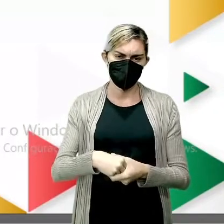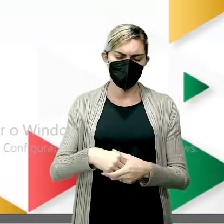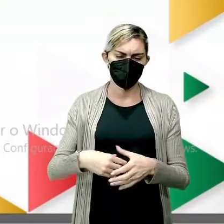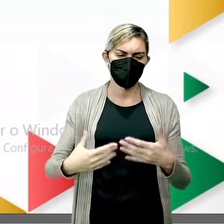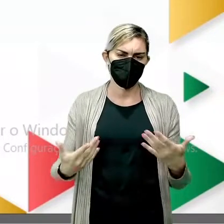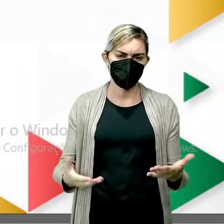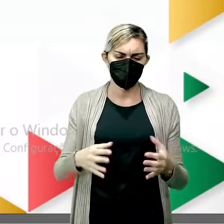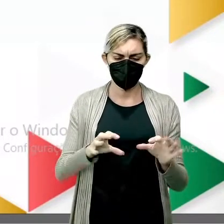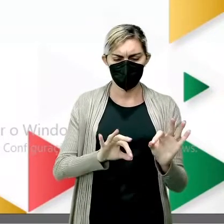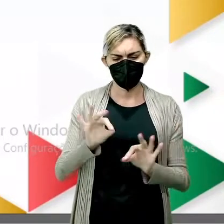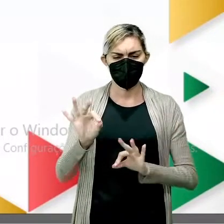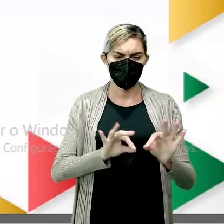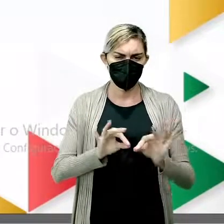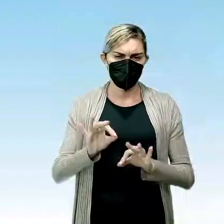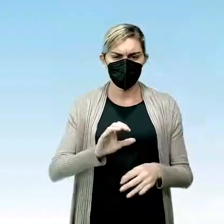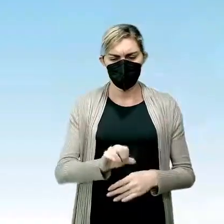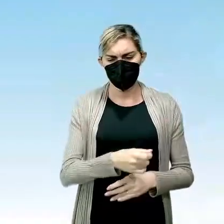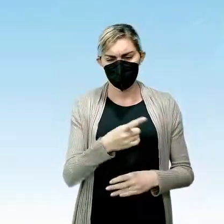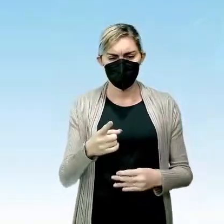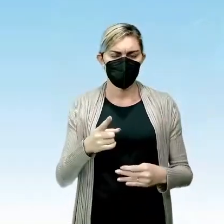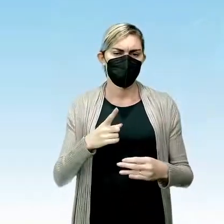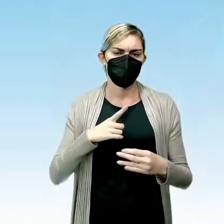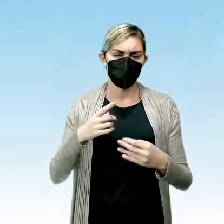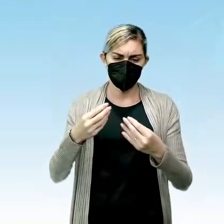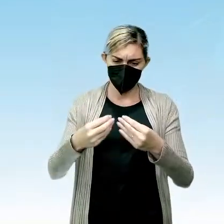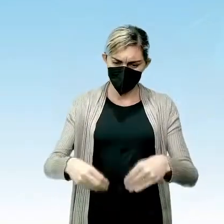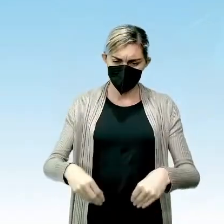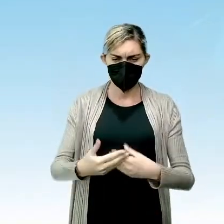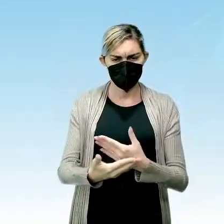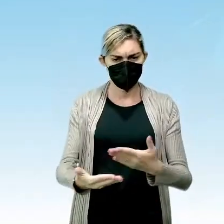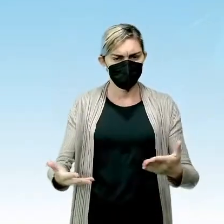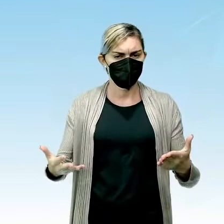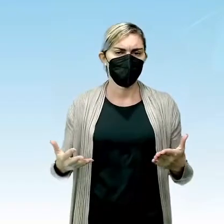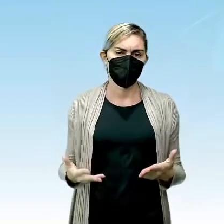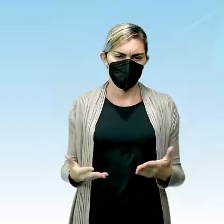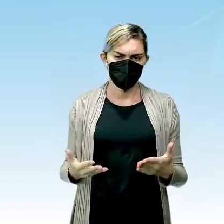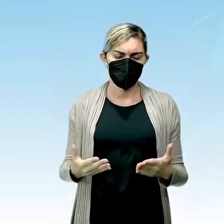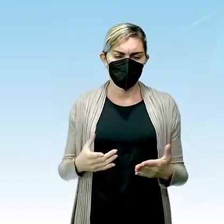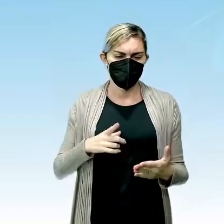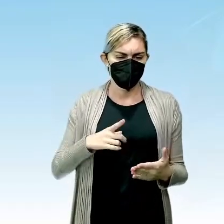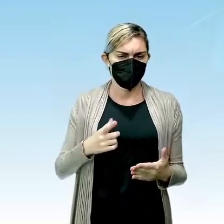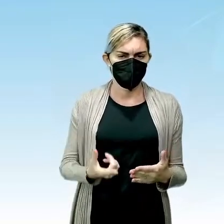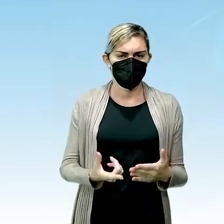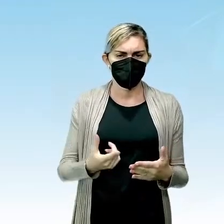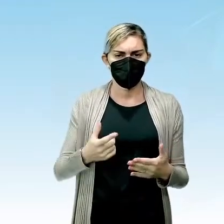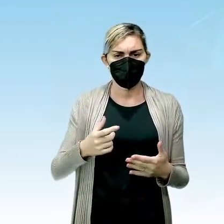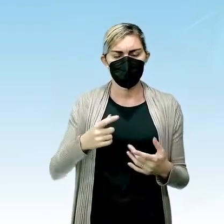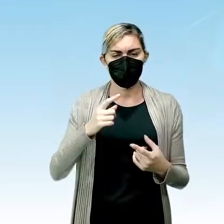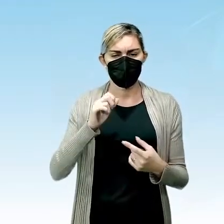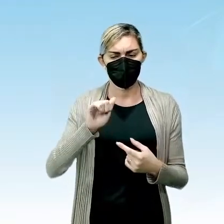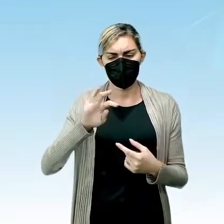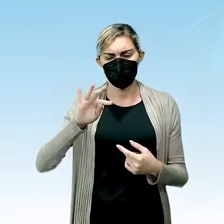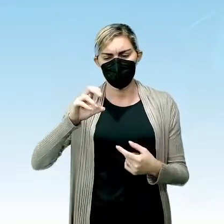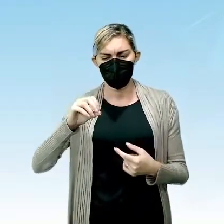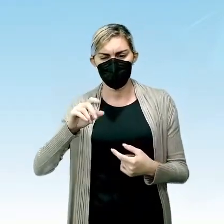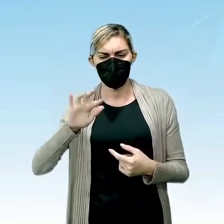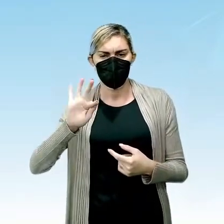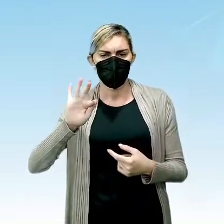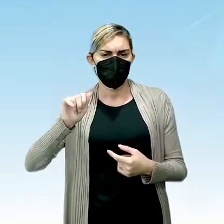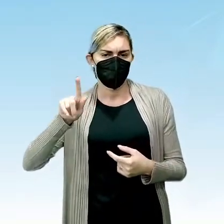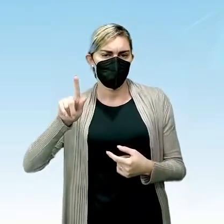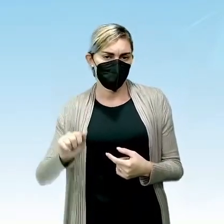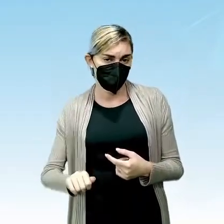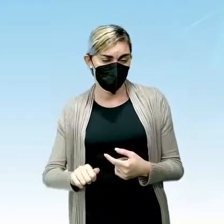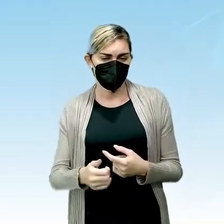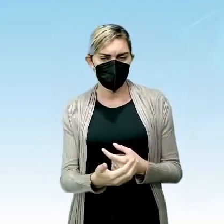organelas que são danificadas, que serão recicladas pela autofagia. Essas organelas, no caso, quando se